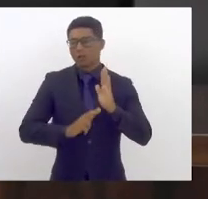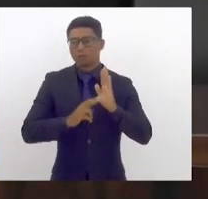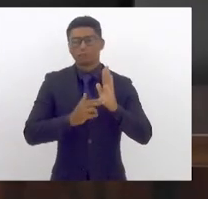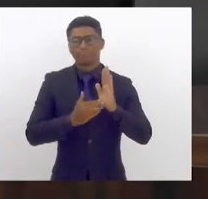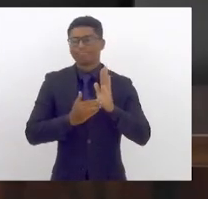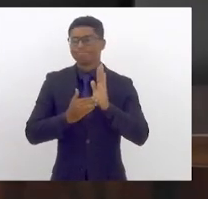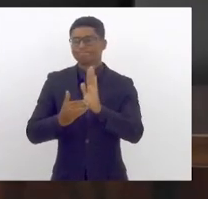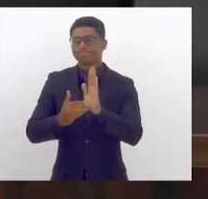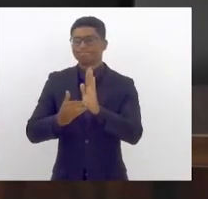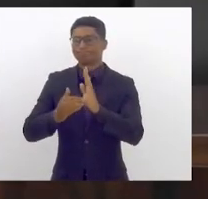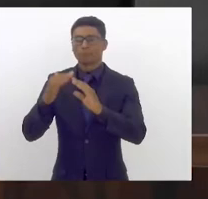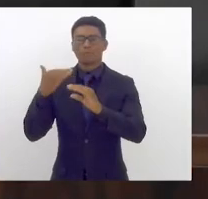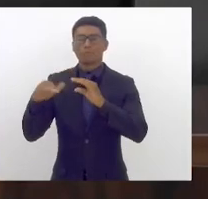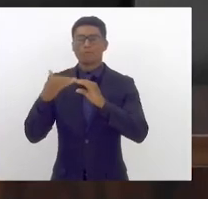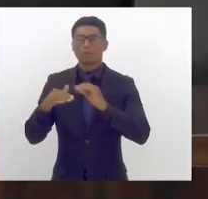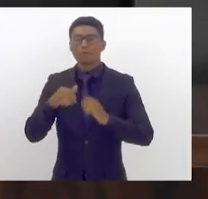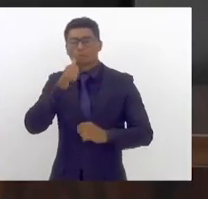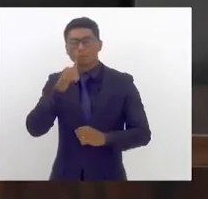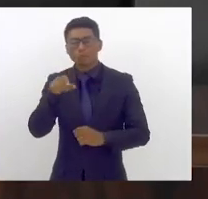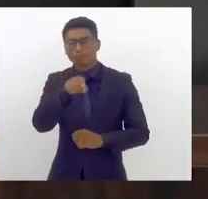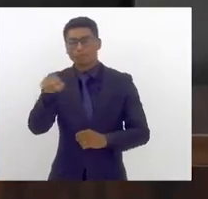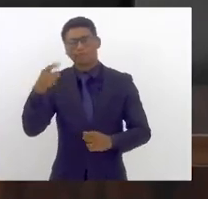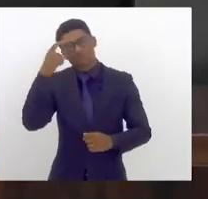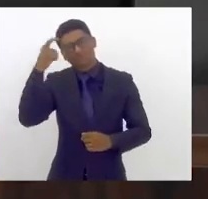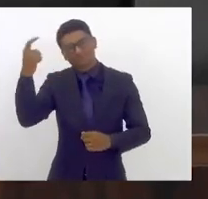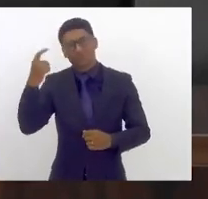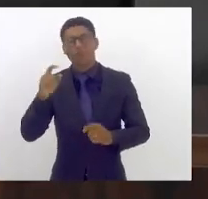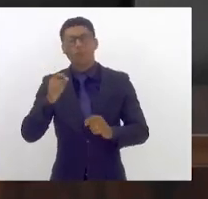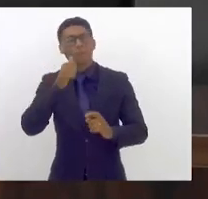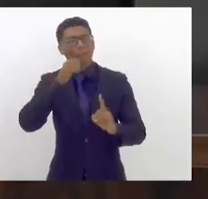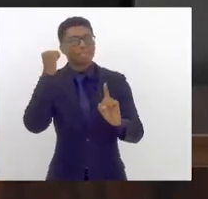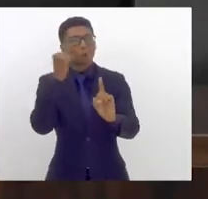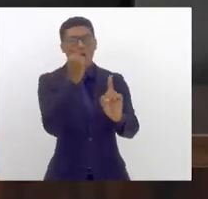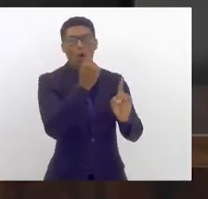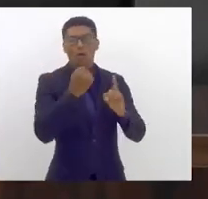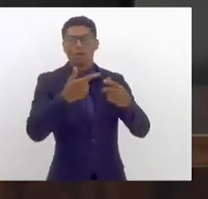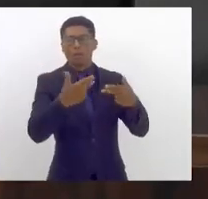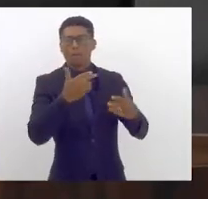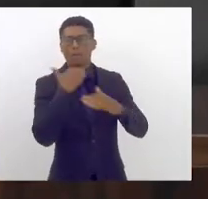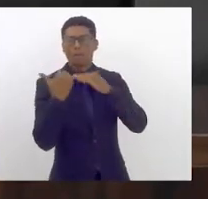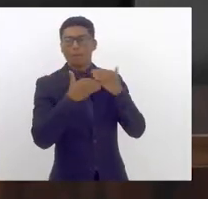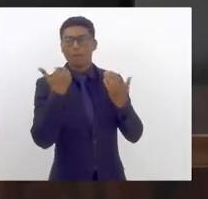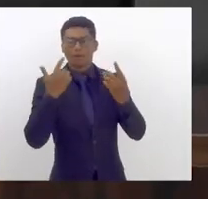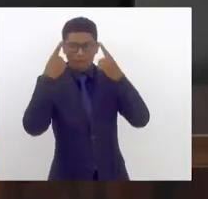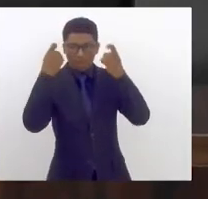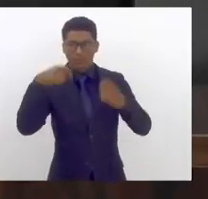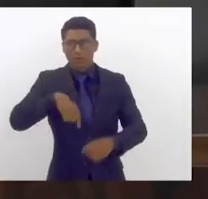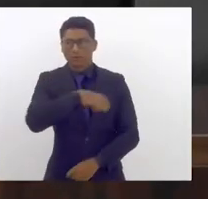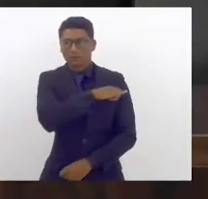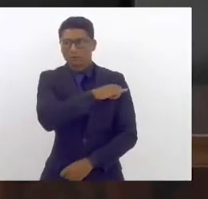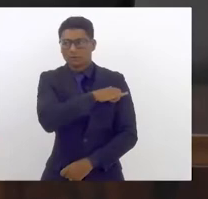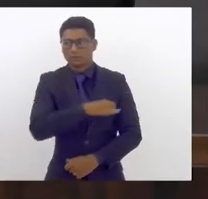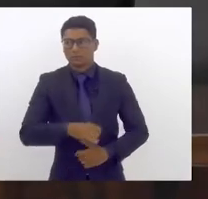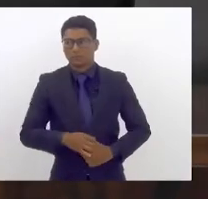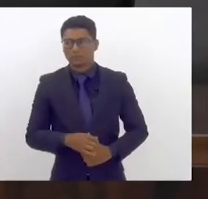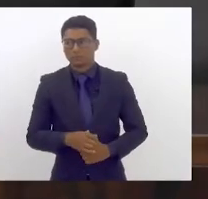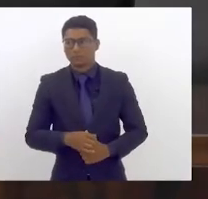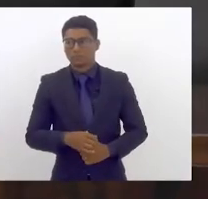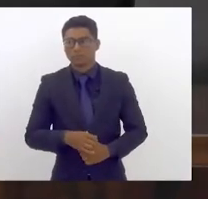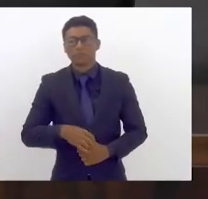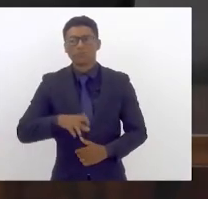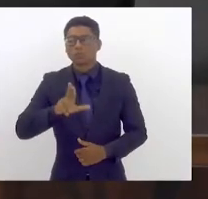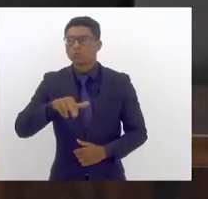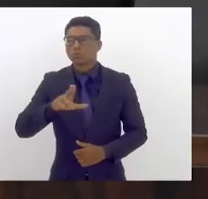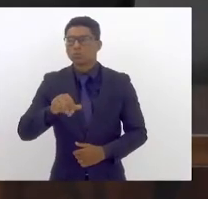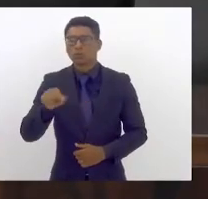as questões das mulheres dos assassinatos do feminicídio da violência no Rio de Janeiro e nunca